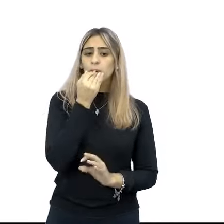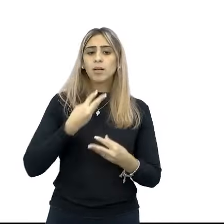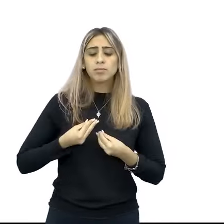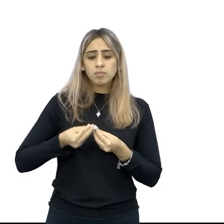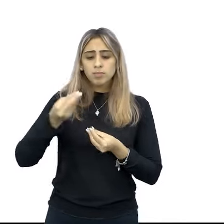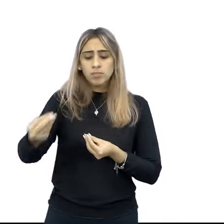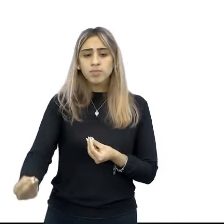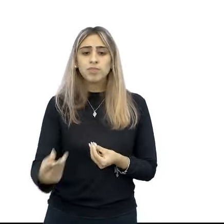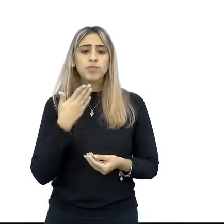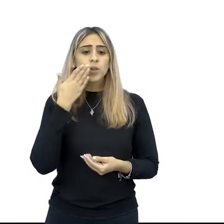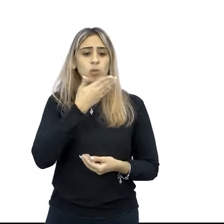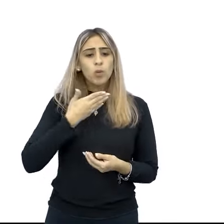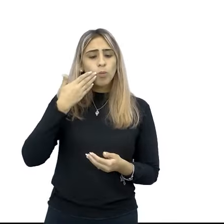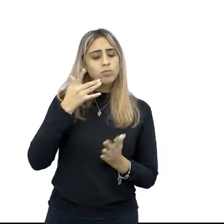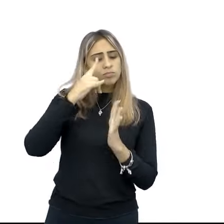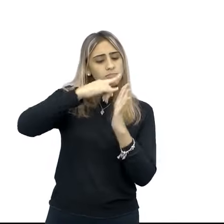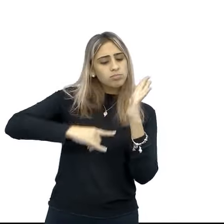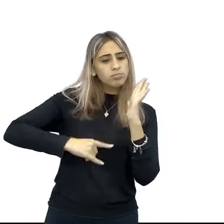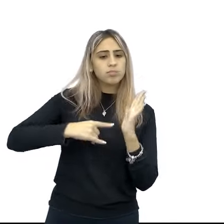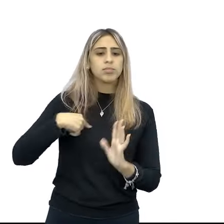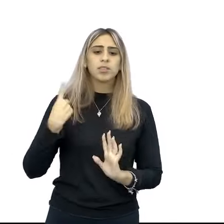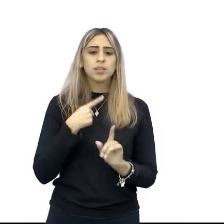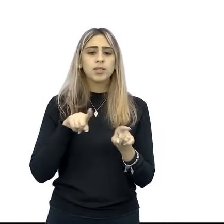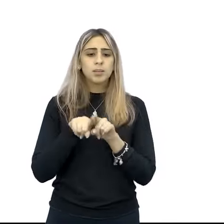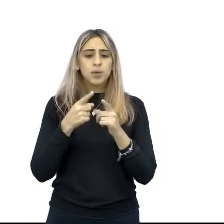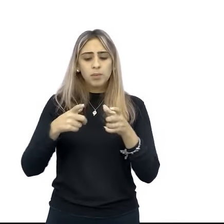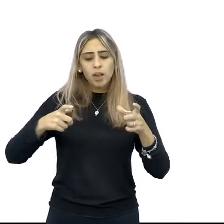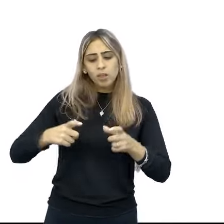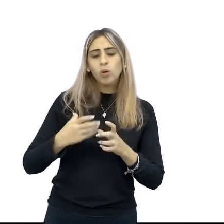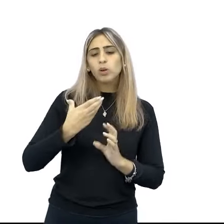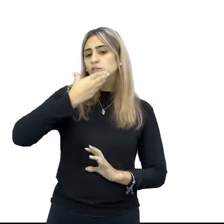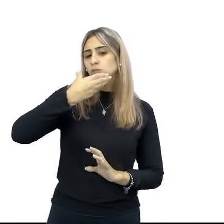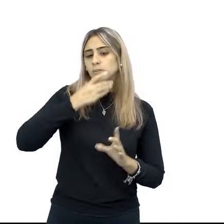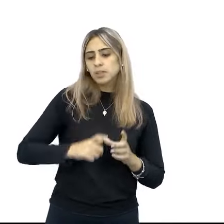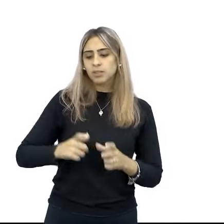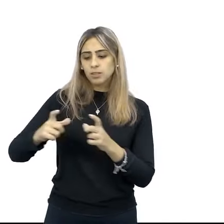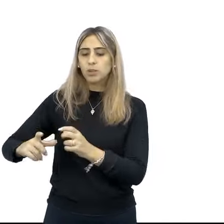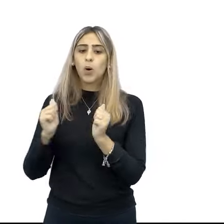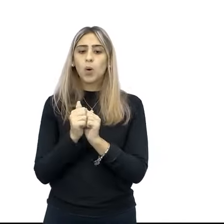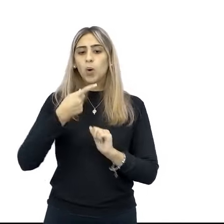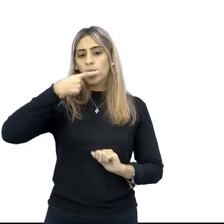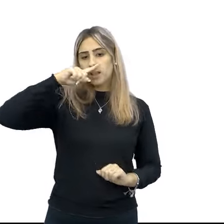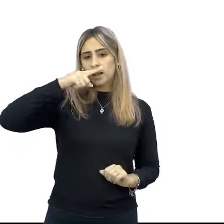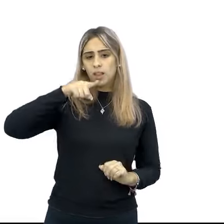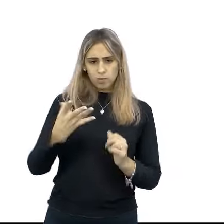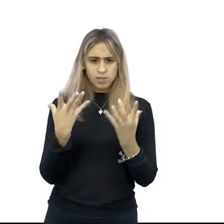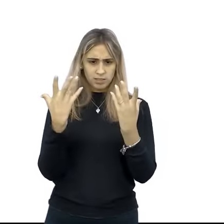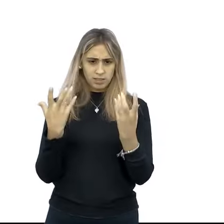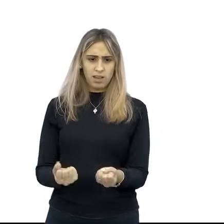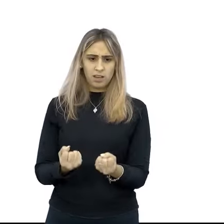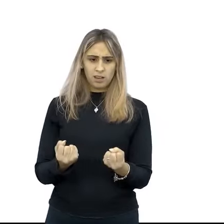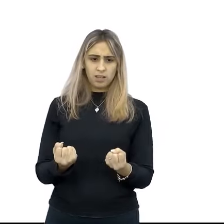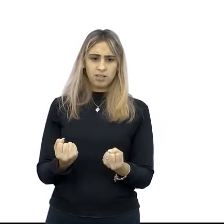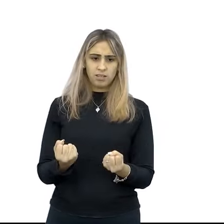entregando uma doce mensagem e também uma deliciosa torta de maçãs com canela. Você aceitaria?